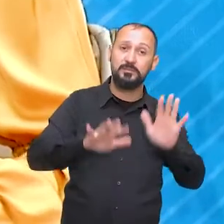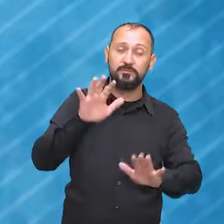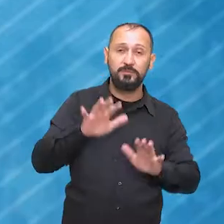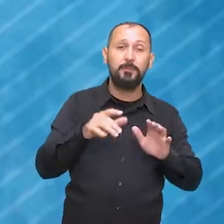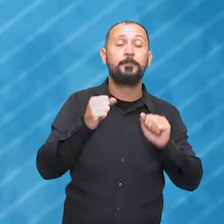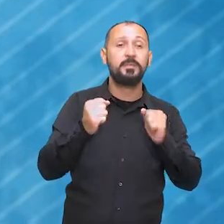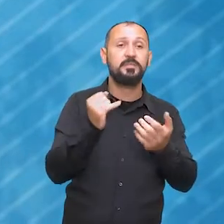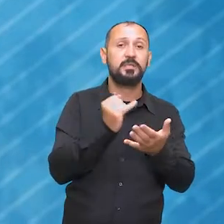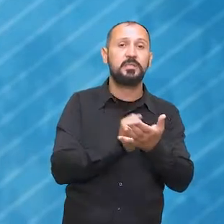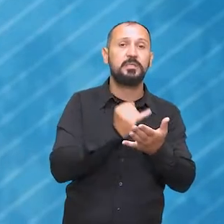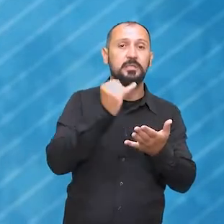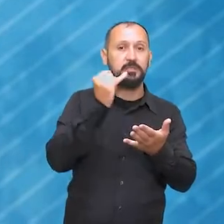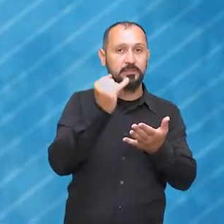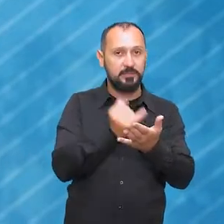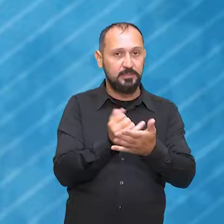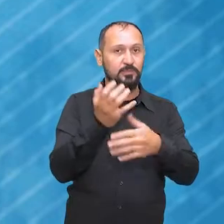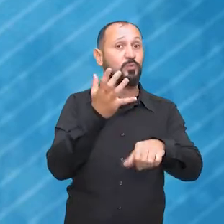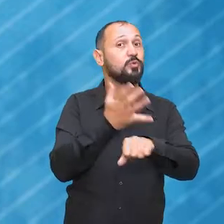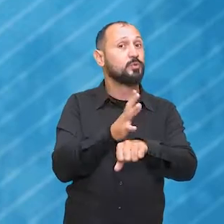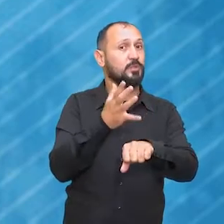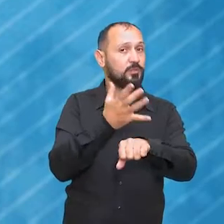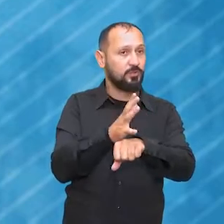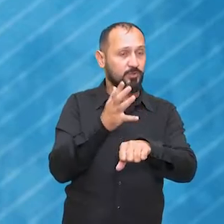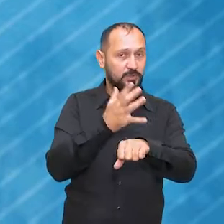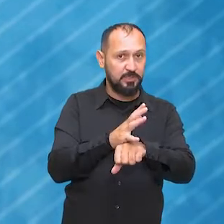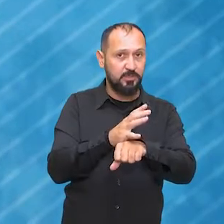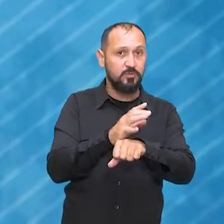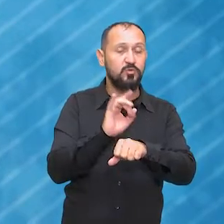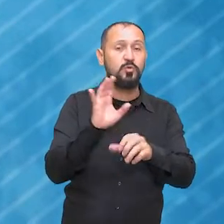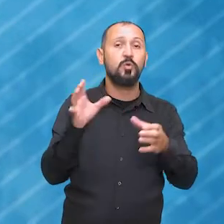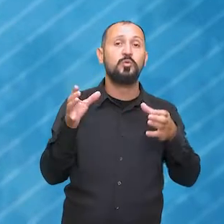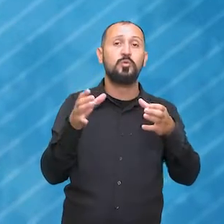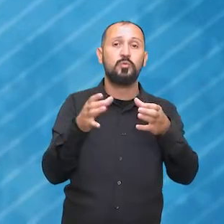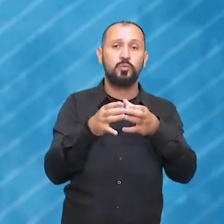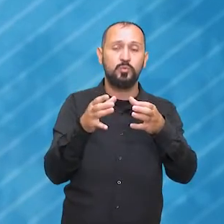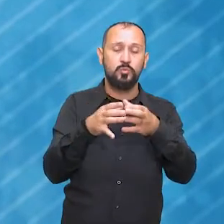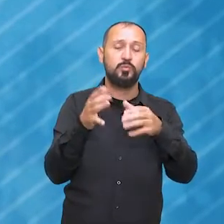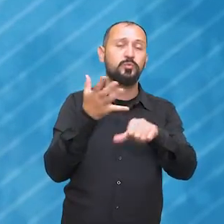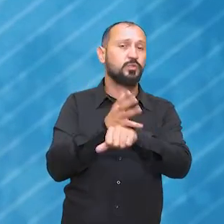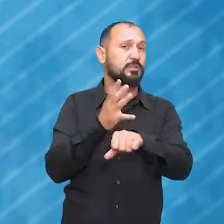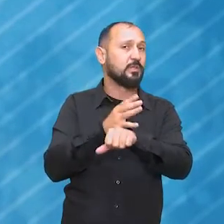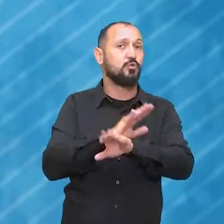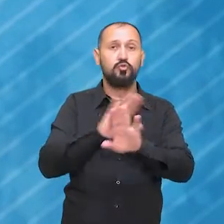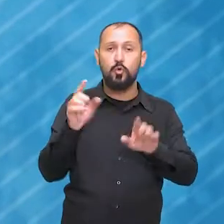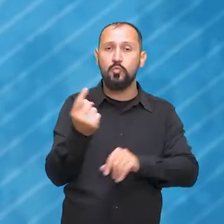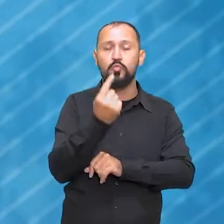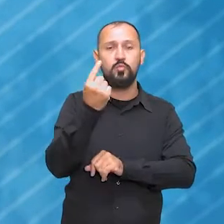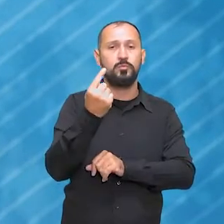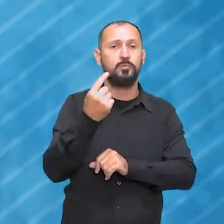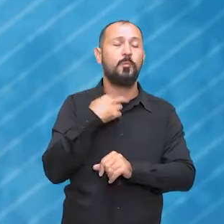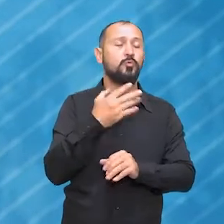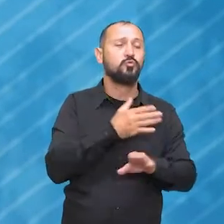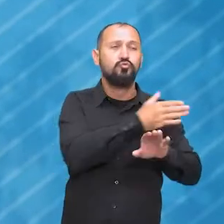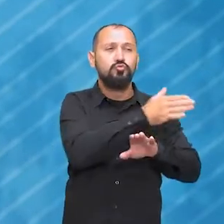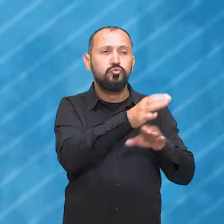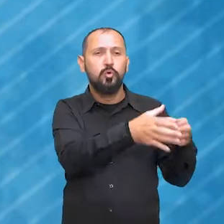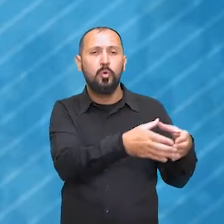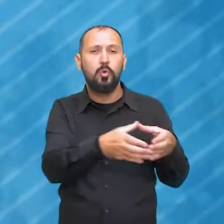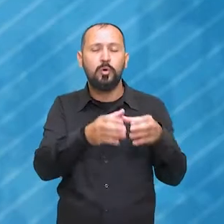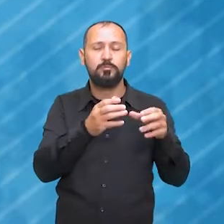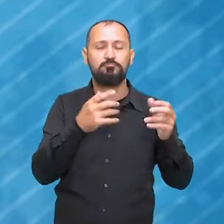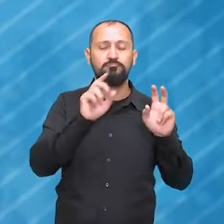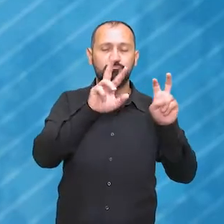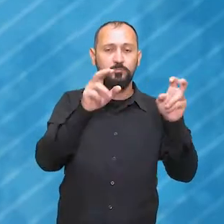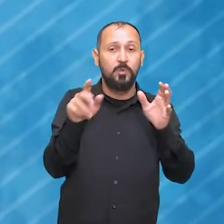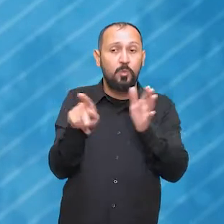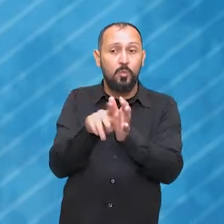participar? Podem, com ressalvas. Eles devem ser inscritos enquanto estagiários, e apenas na comissão de estagiários. Eles